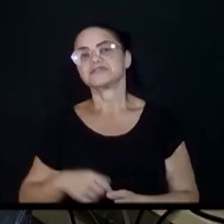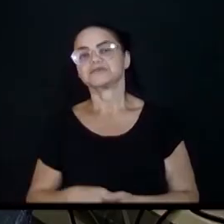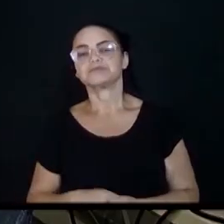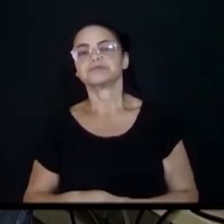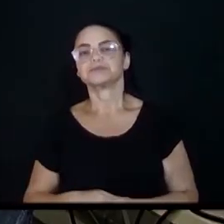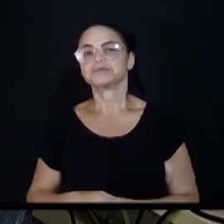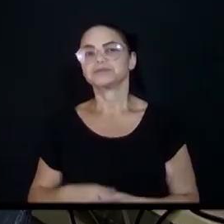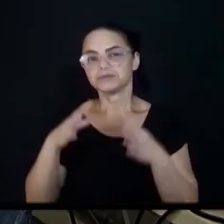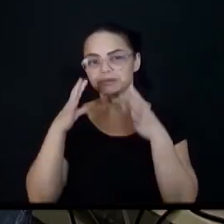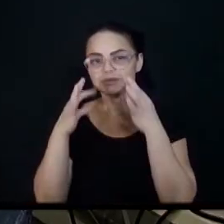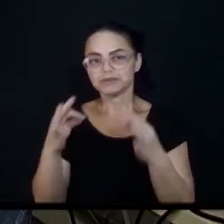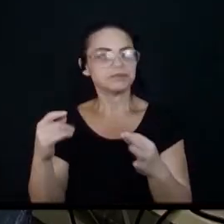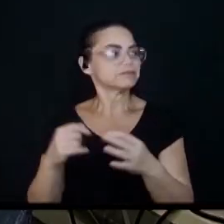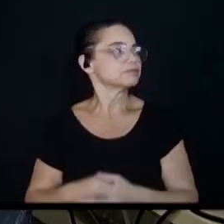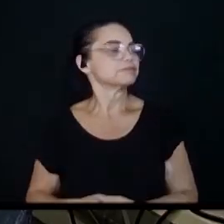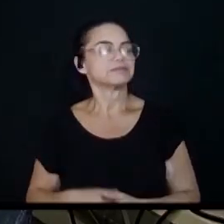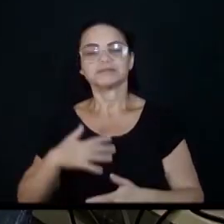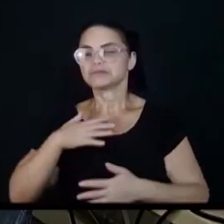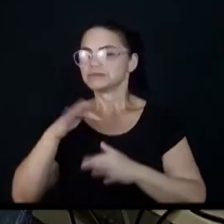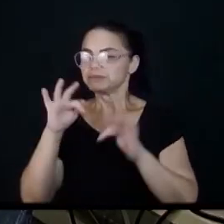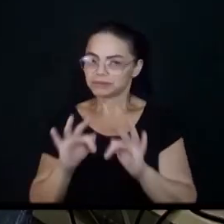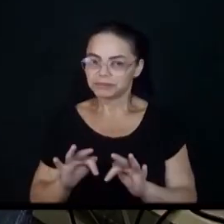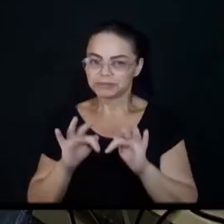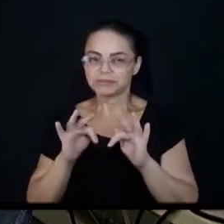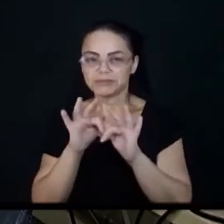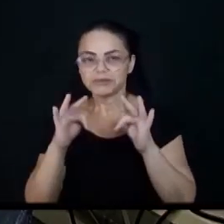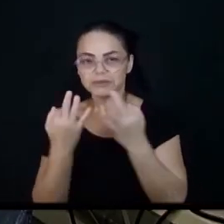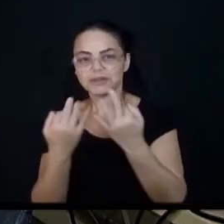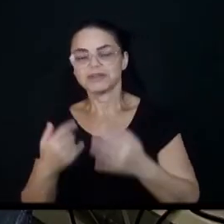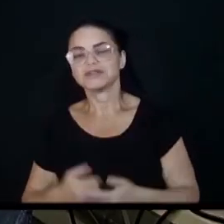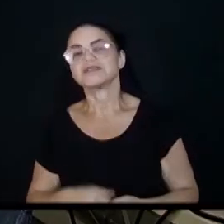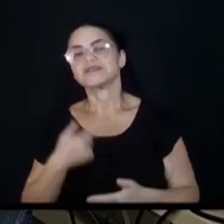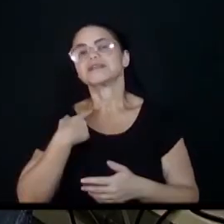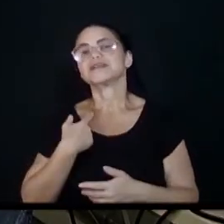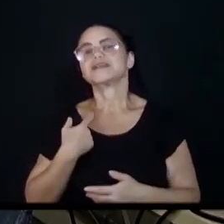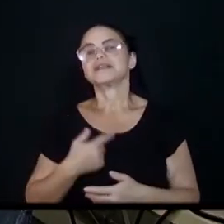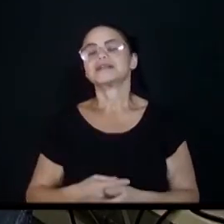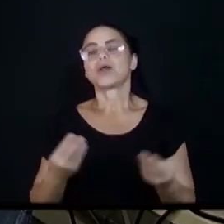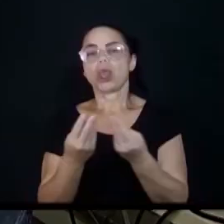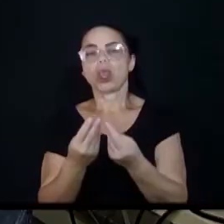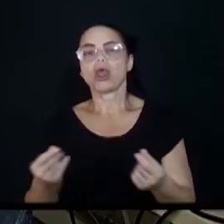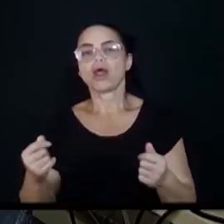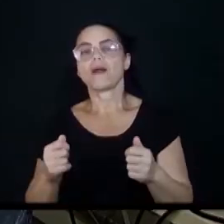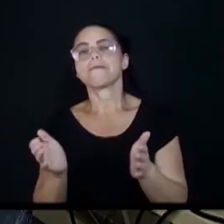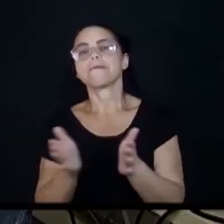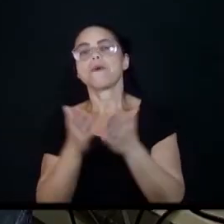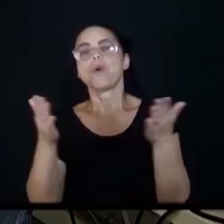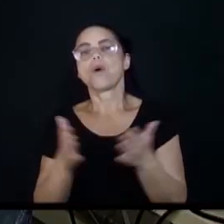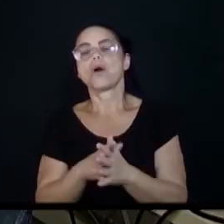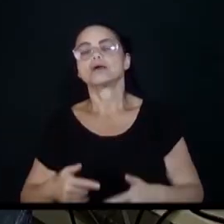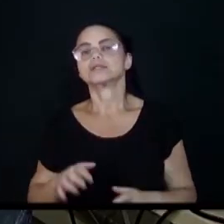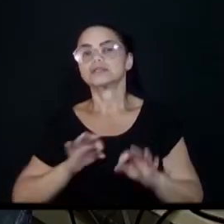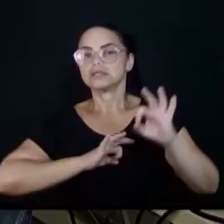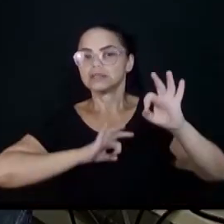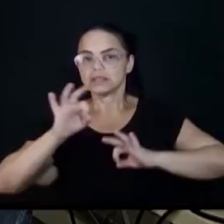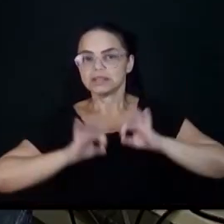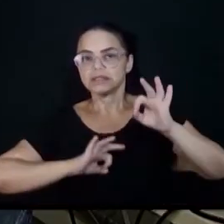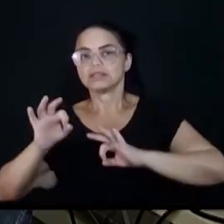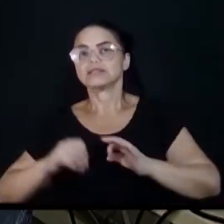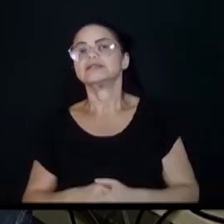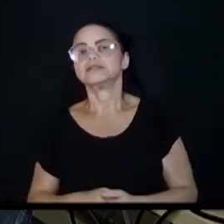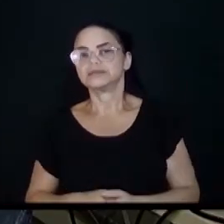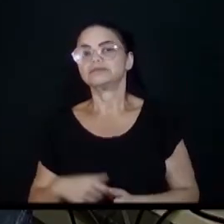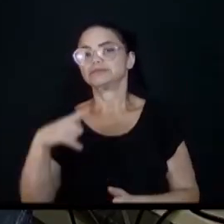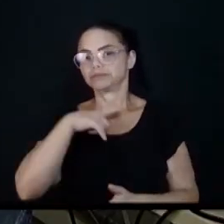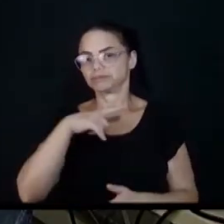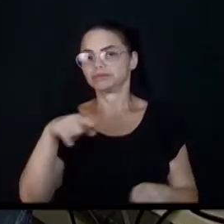as famílias em situação de vulnerabilidade, tantas outras questões, tantos projetos que eles têm também aqui para